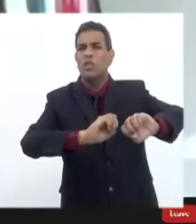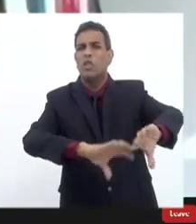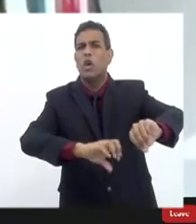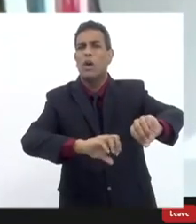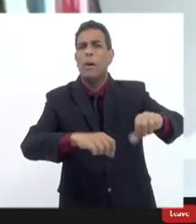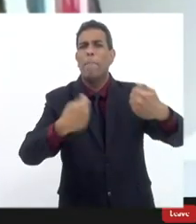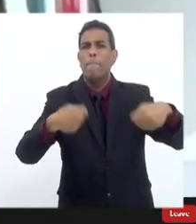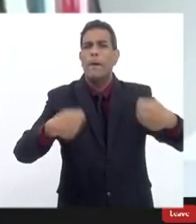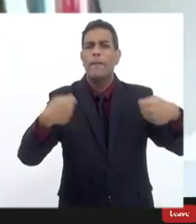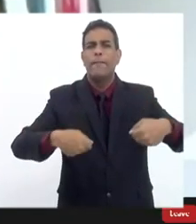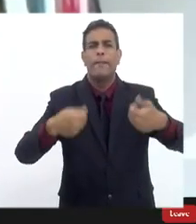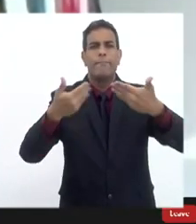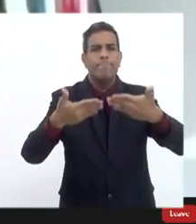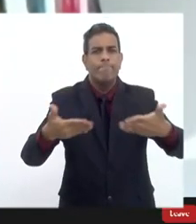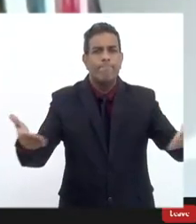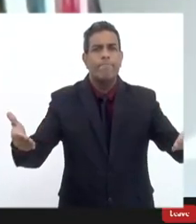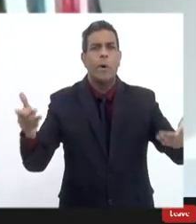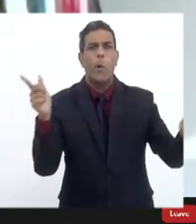precisamos e vamos